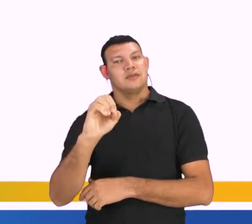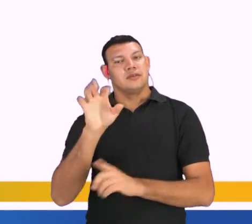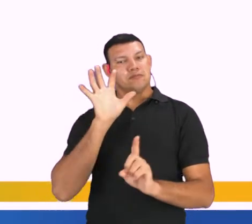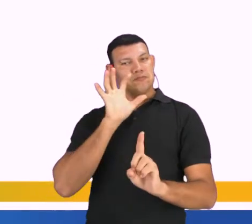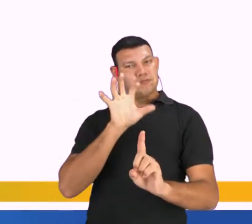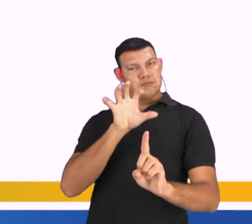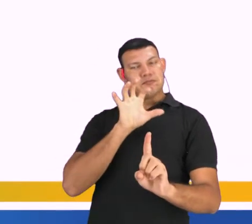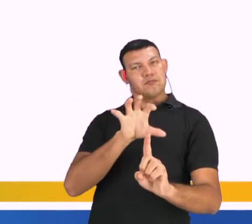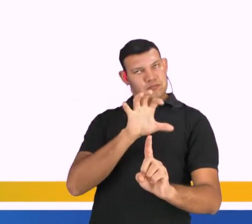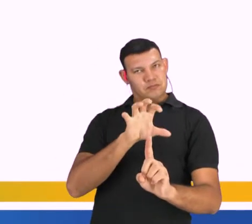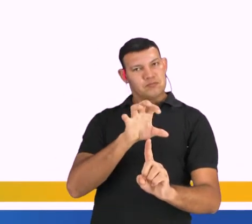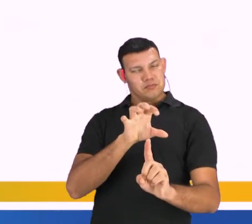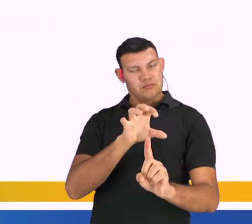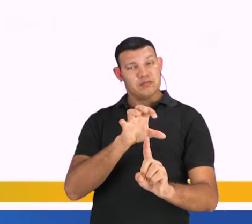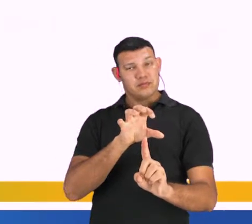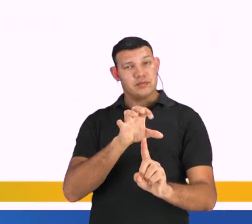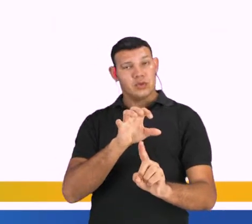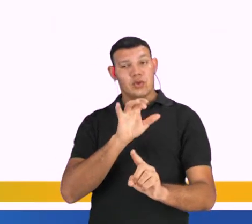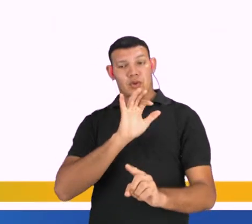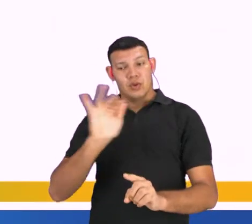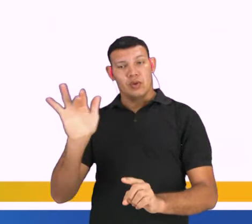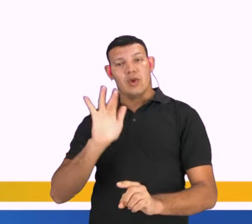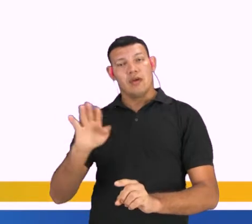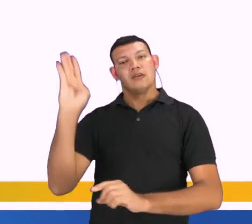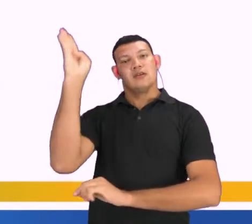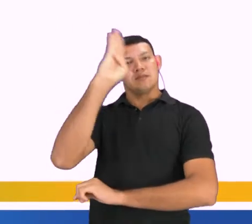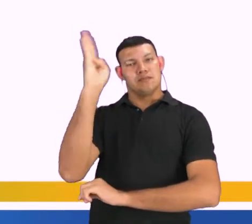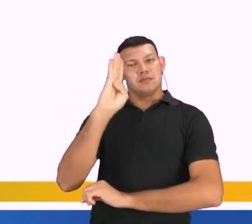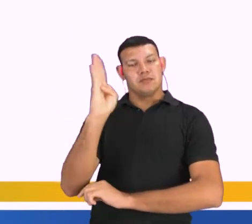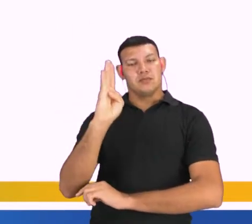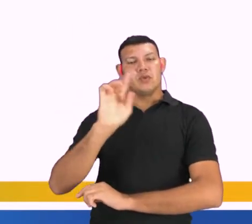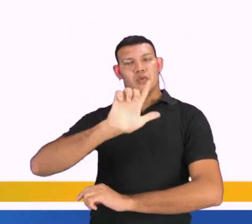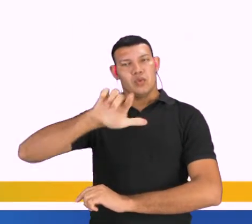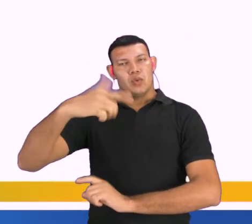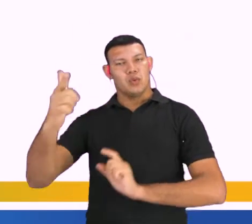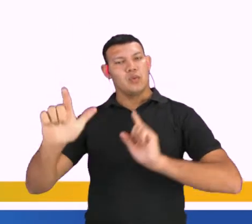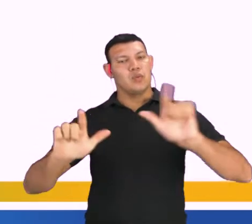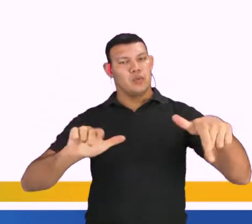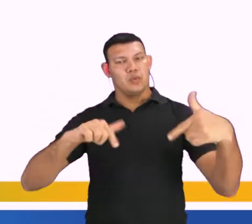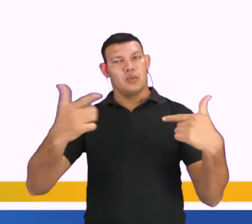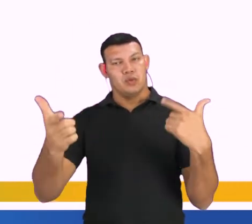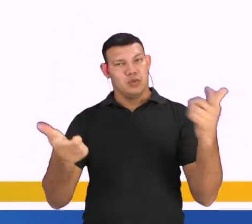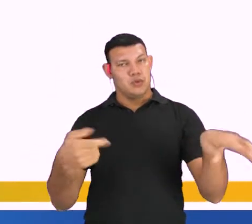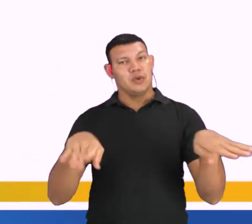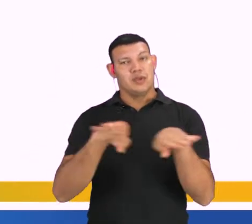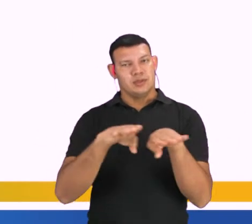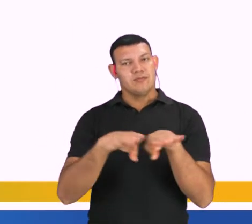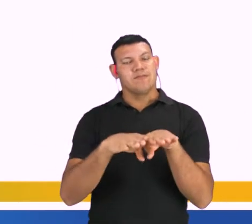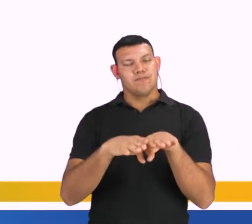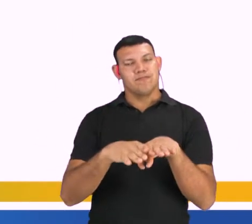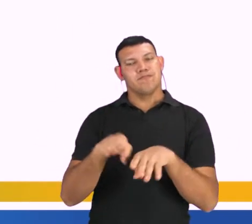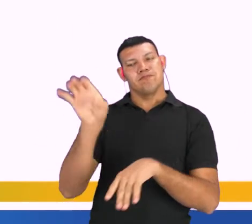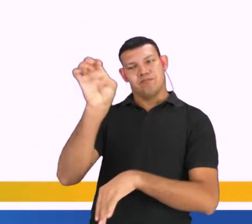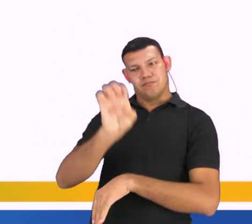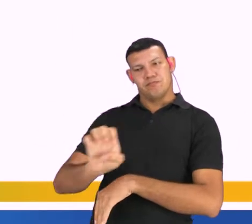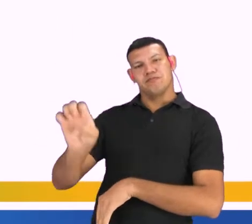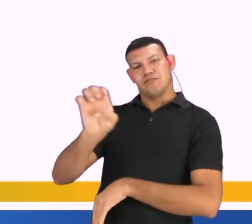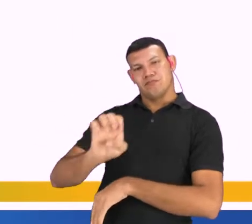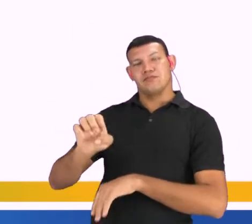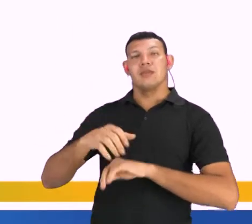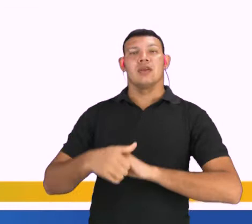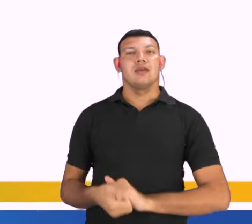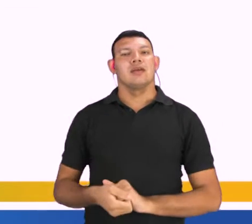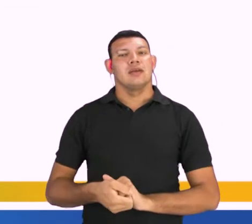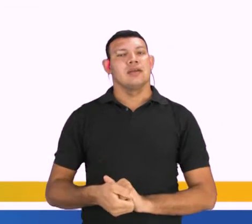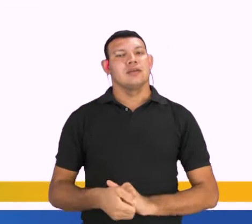em todas as línguas, a maioria das línguas modernas, principalmente as de origem europeia como a nossa.